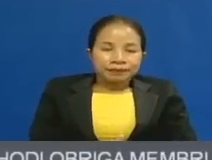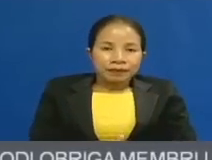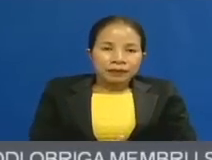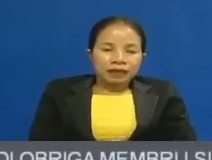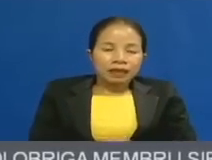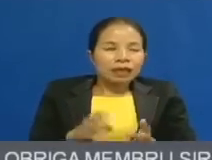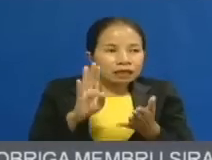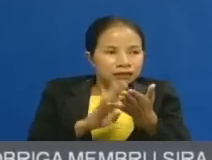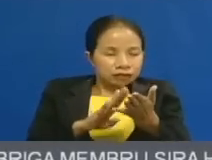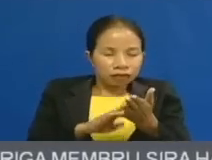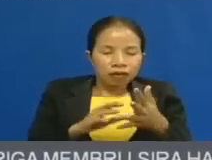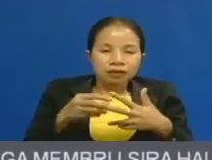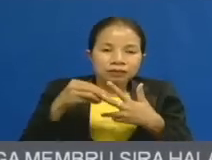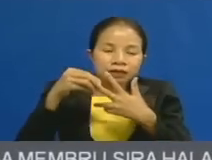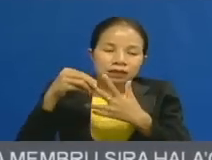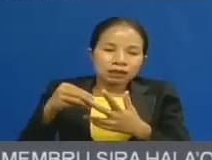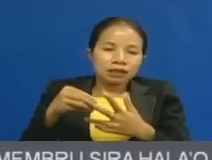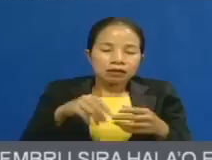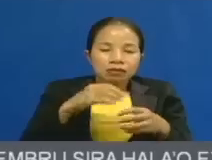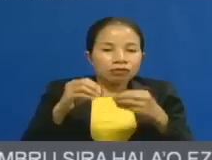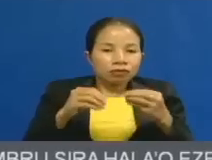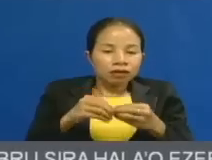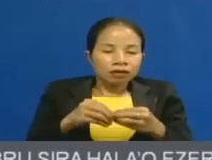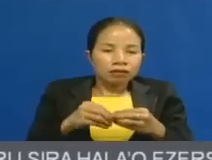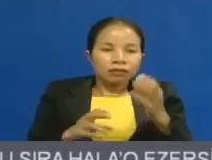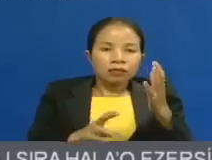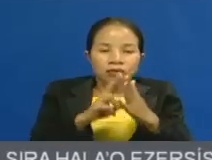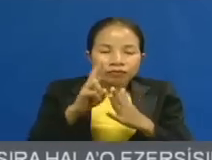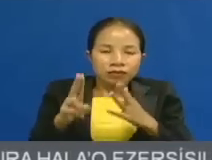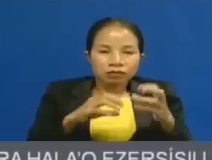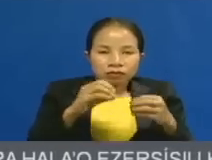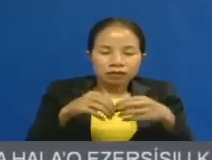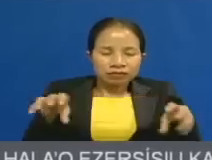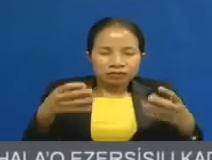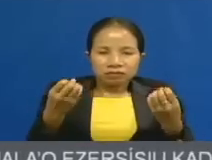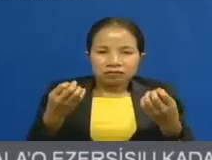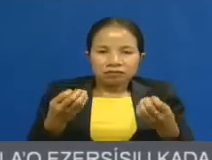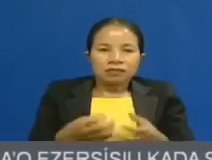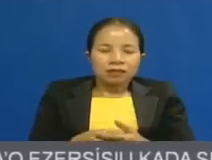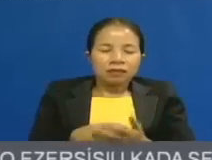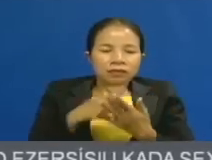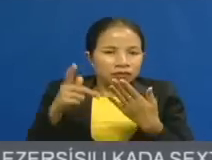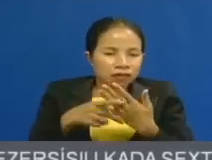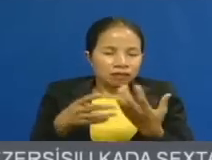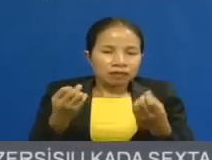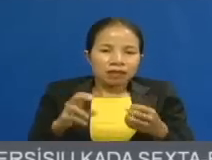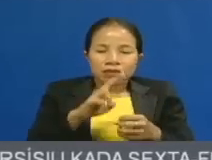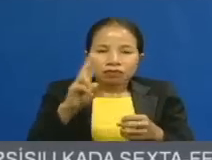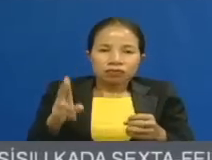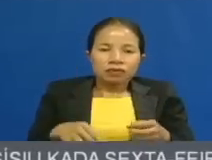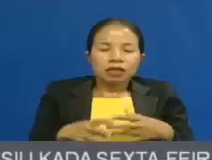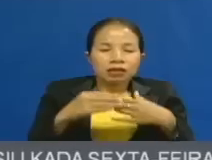cursos especializados e a ensino superior e a área oiguin nem bem mac atu usa para o de